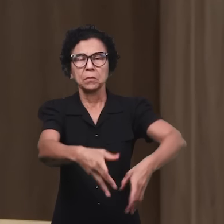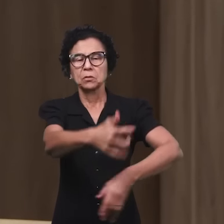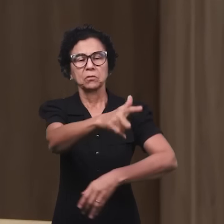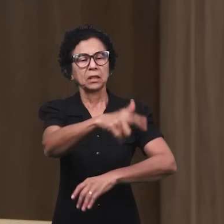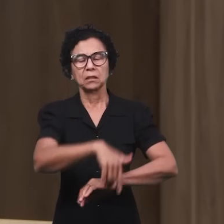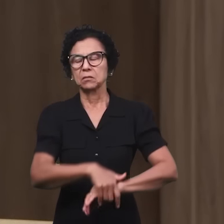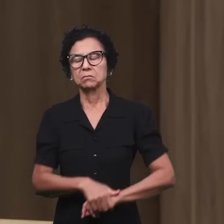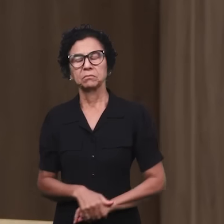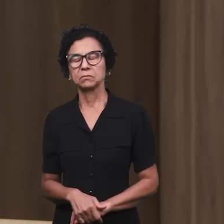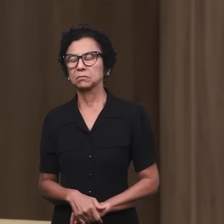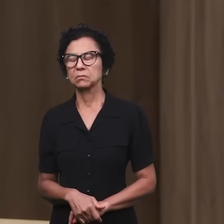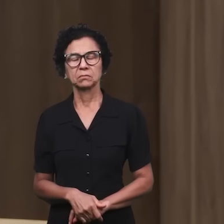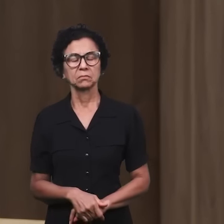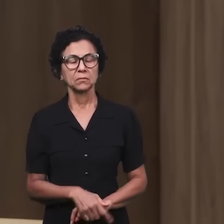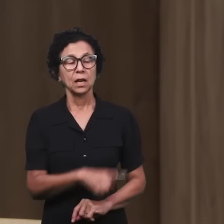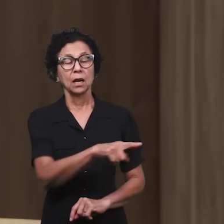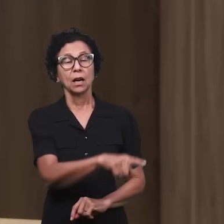Não.